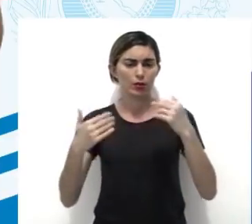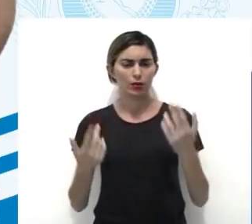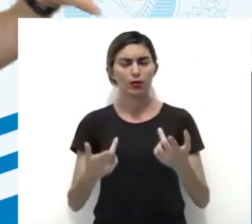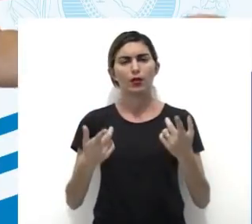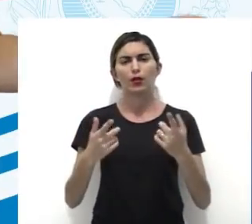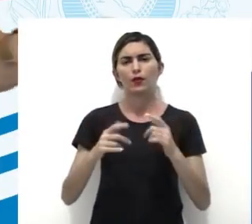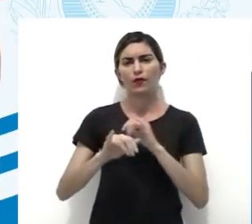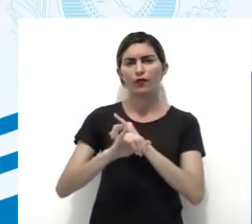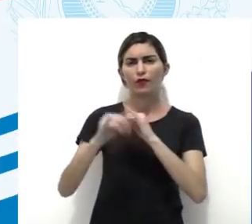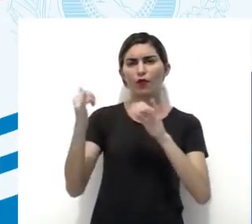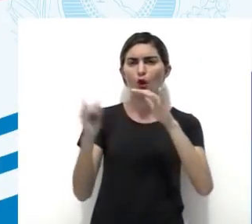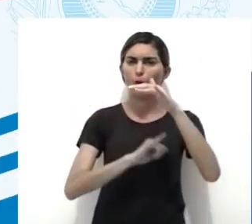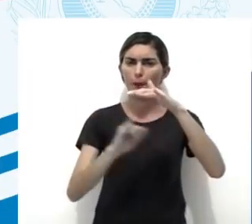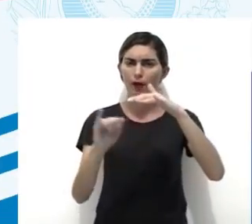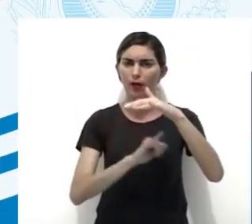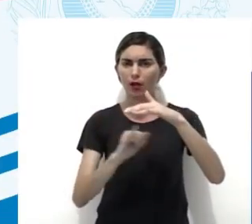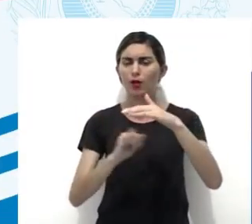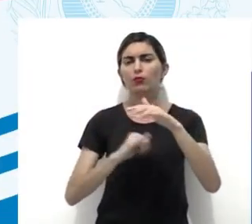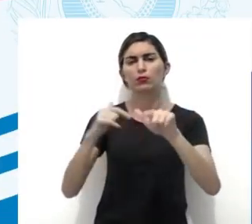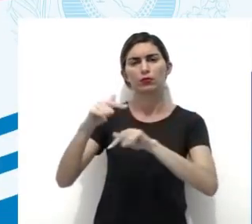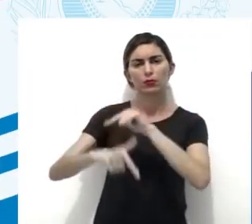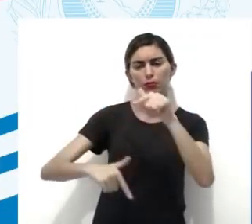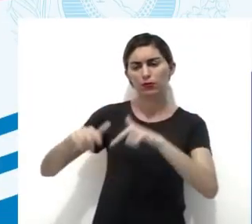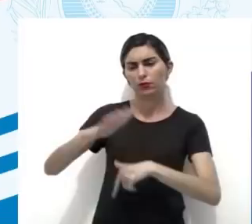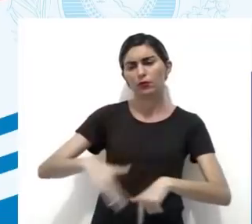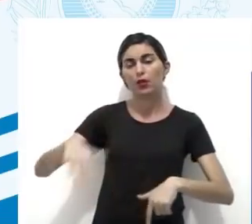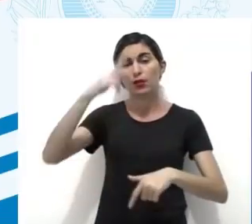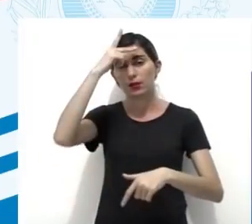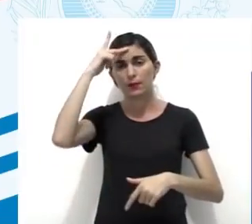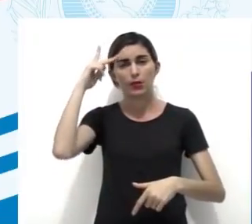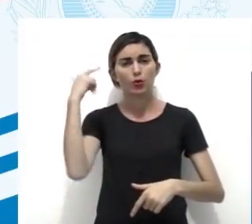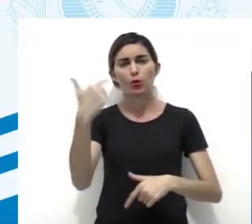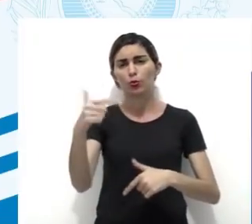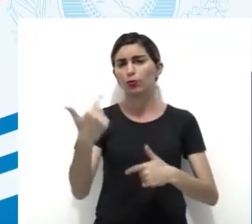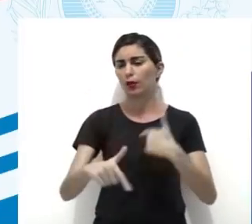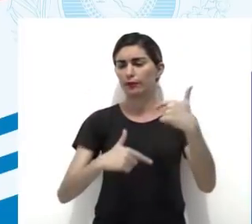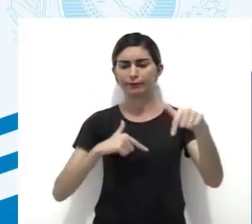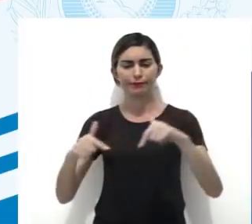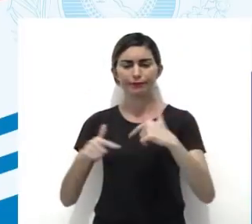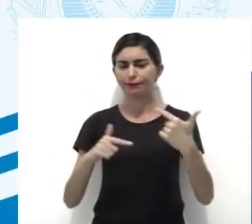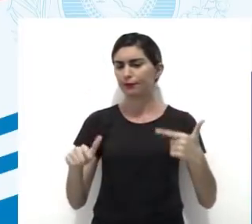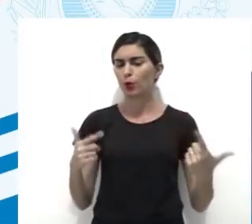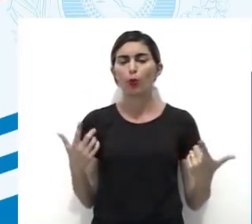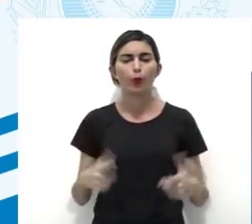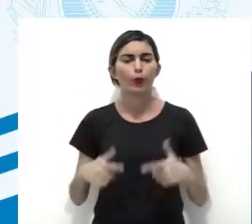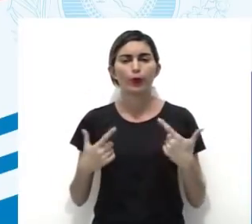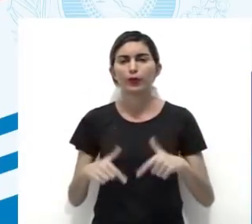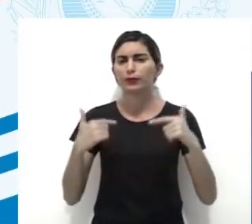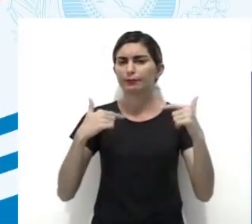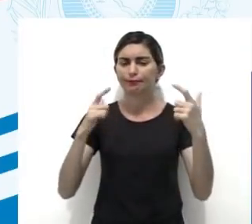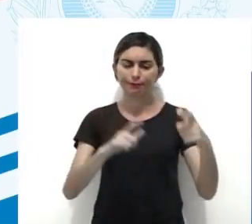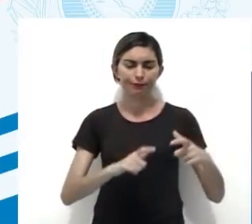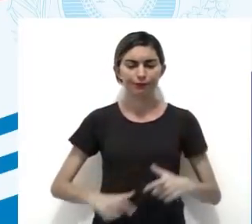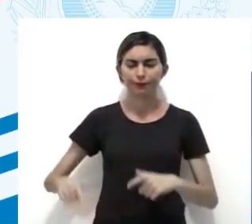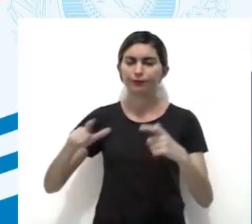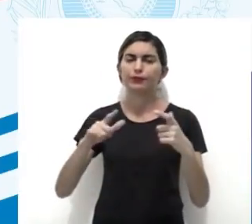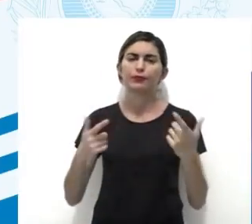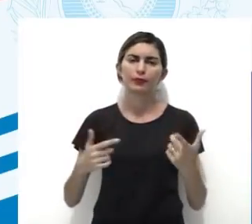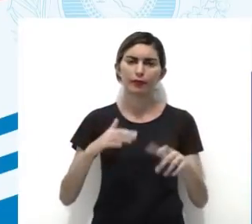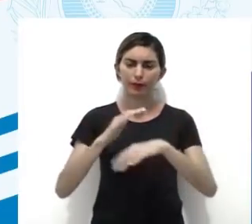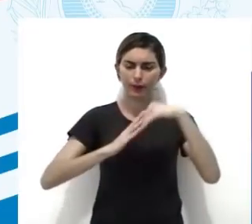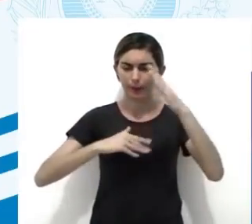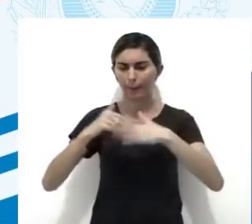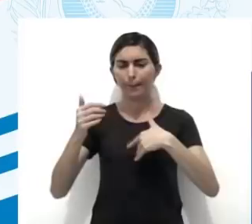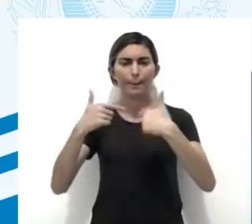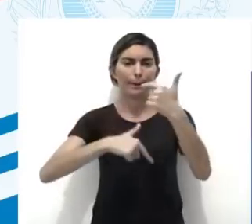uma informalidade também no setor de serviços, as pessoas não tendo mais onde se localizar com sua mão de